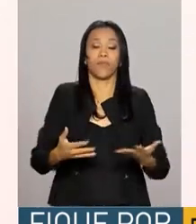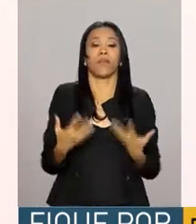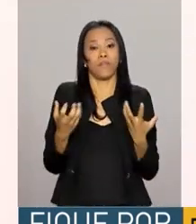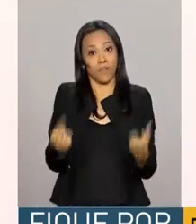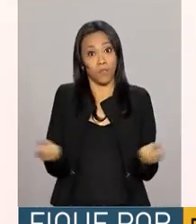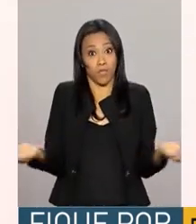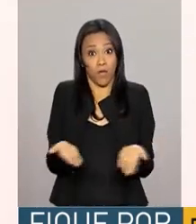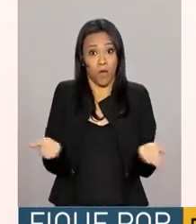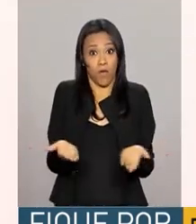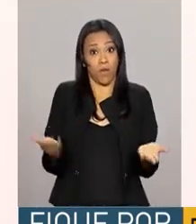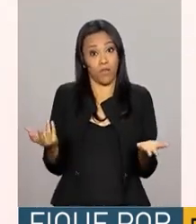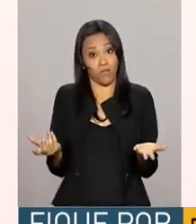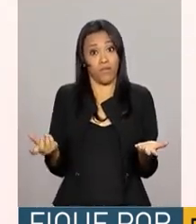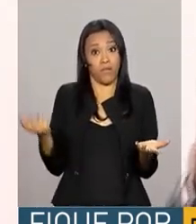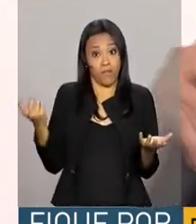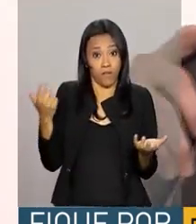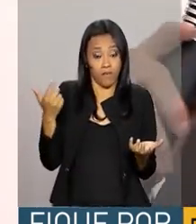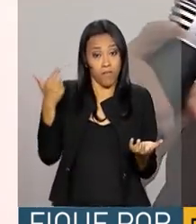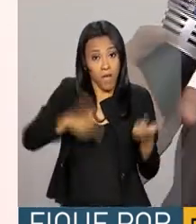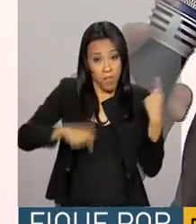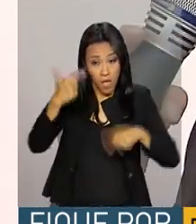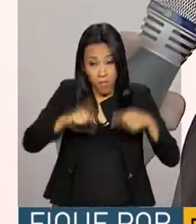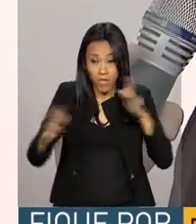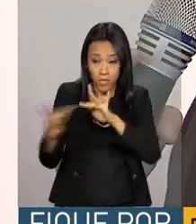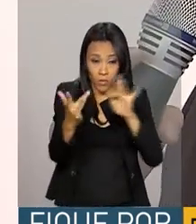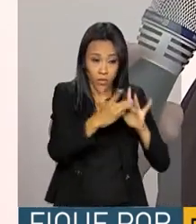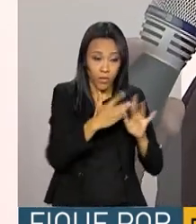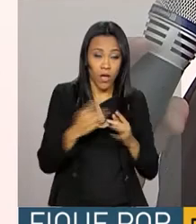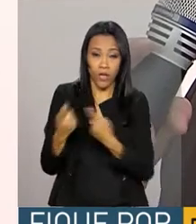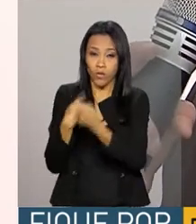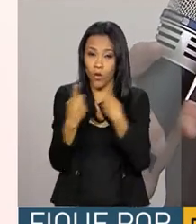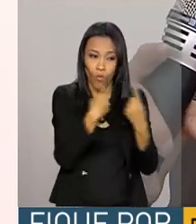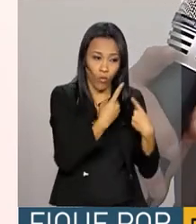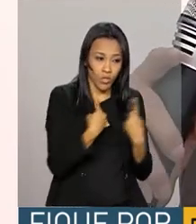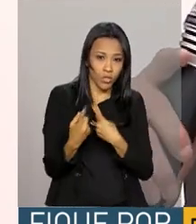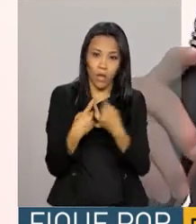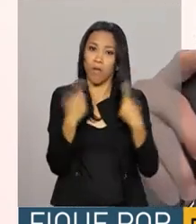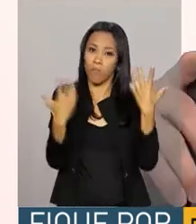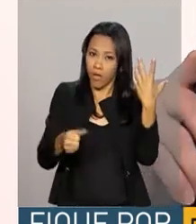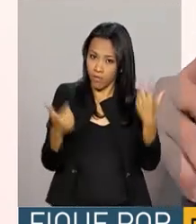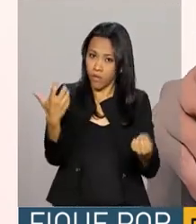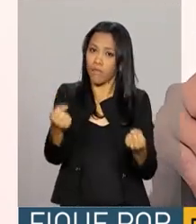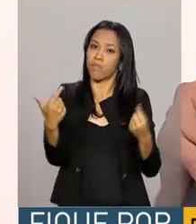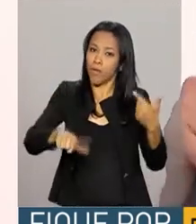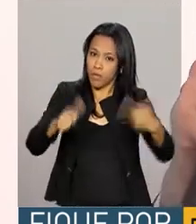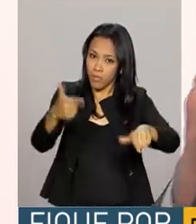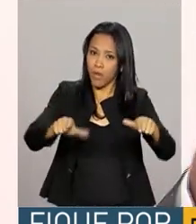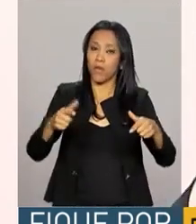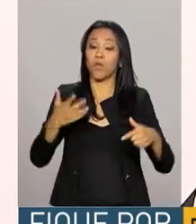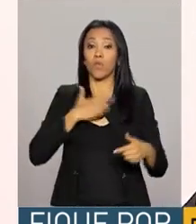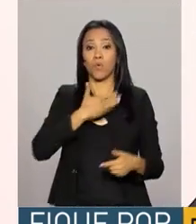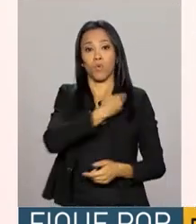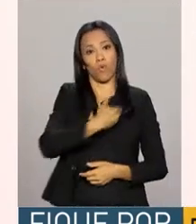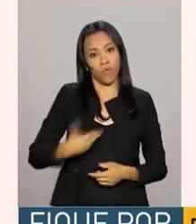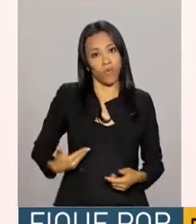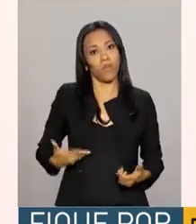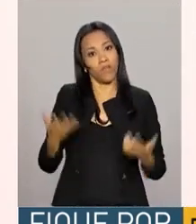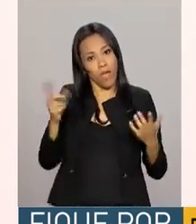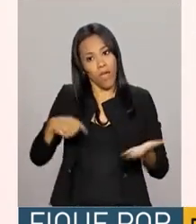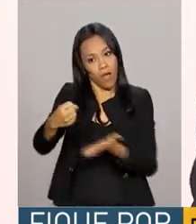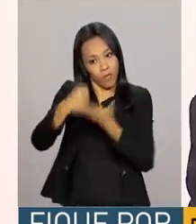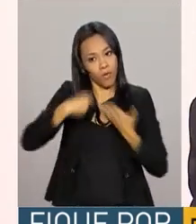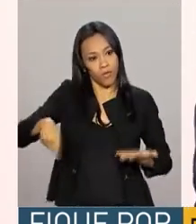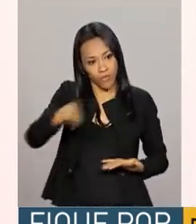agora a retomar com mais freqüência diálogo essas conversas porque o meu governo está licenciado nos senhores